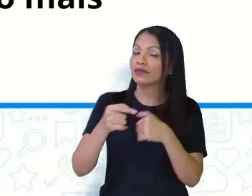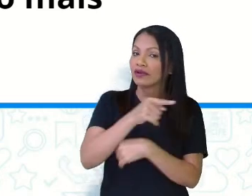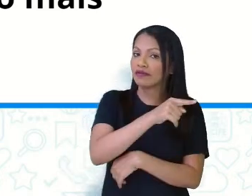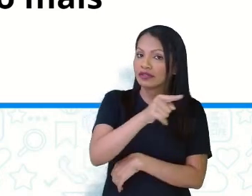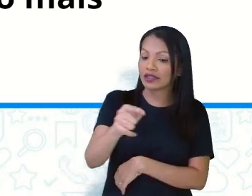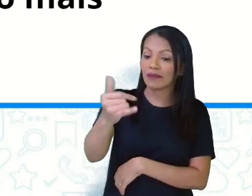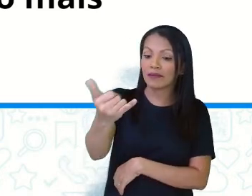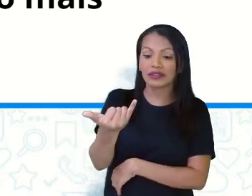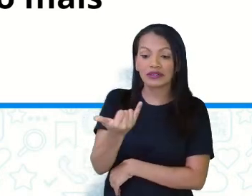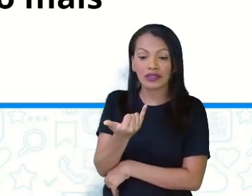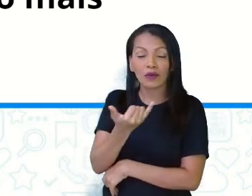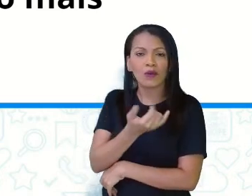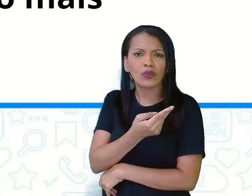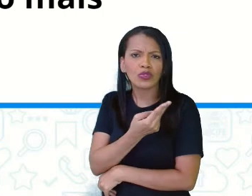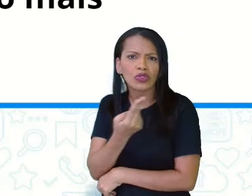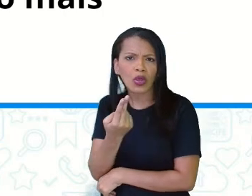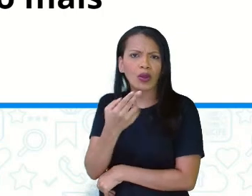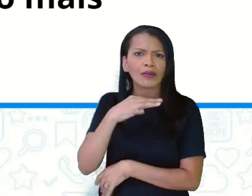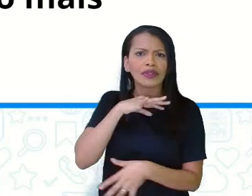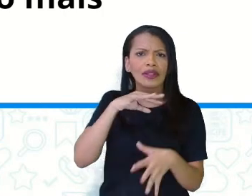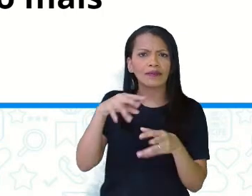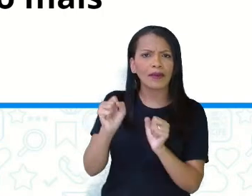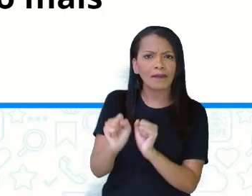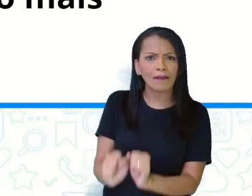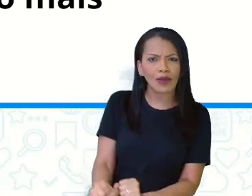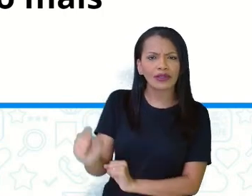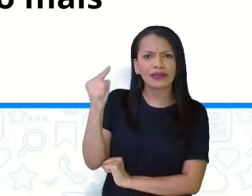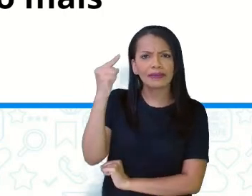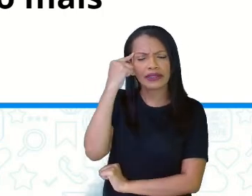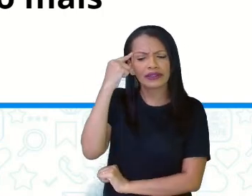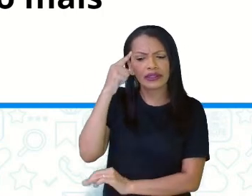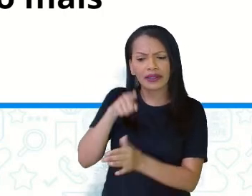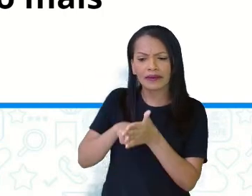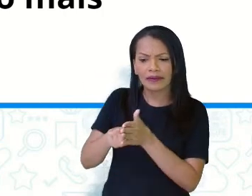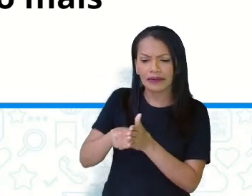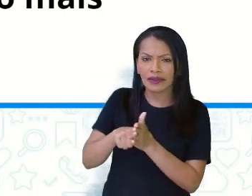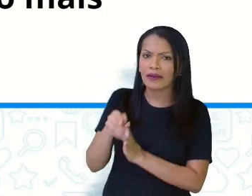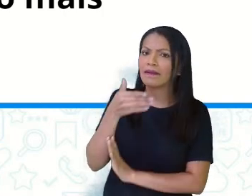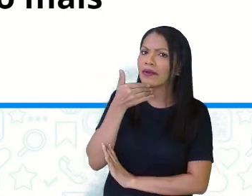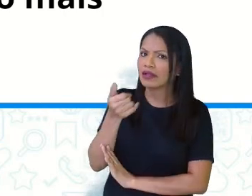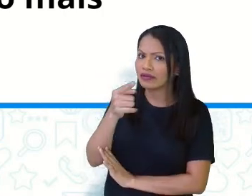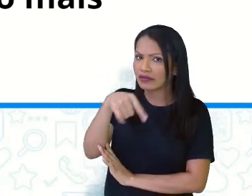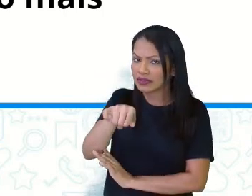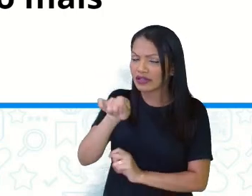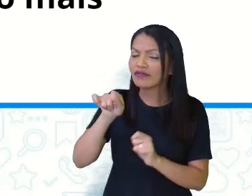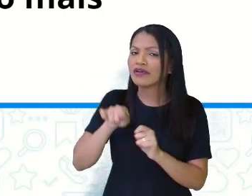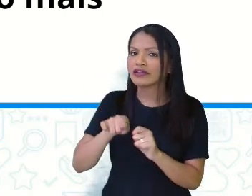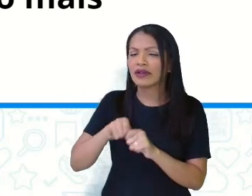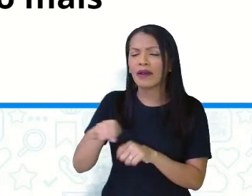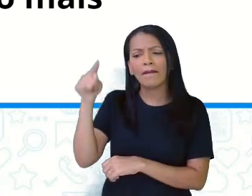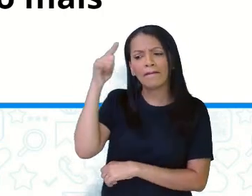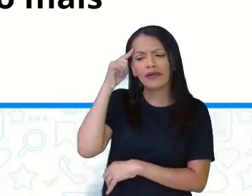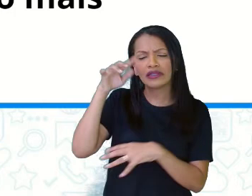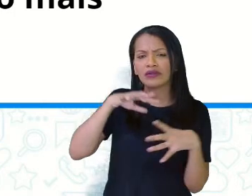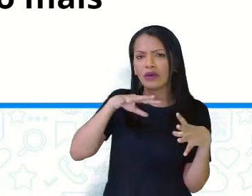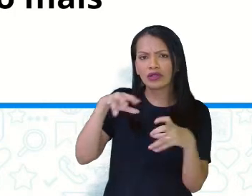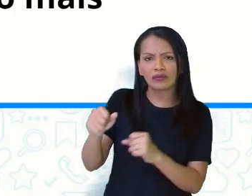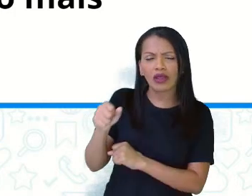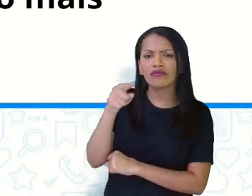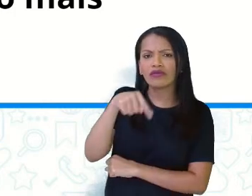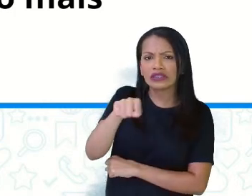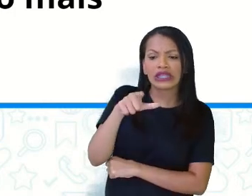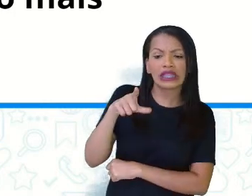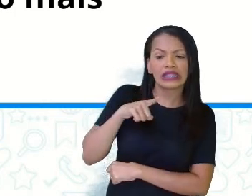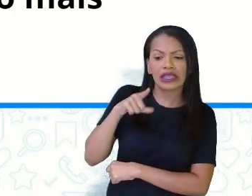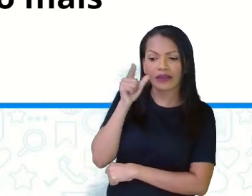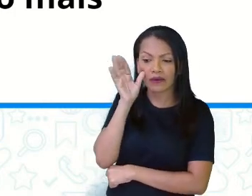aí nomes de animais que a gente pode pensar em pesquisar melhor. E aí é isso que eu quero que vocês façam. Pense em um animal que você tenha curiosidade